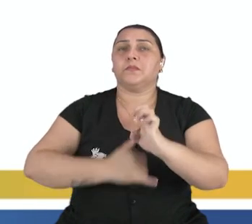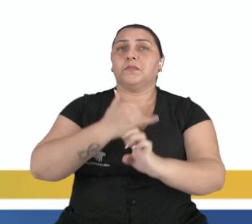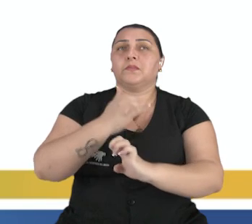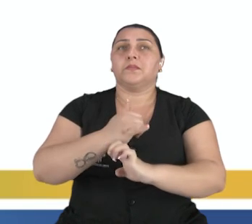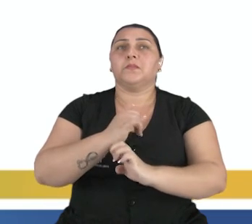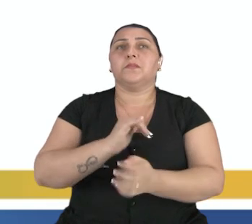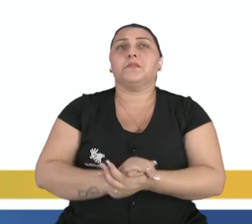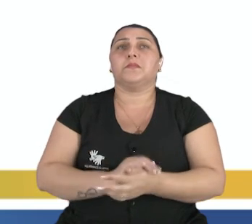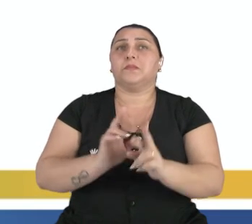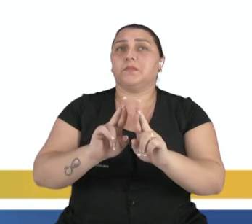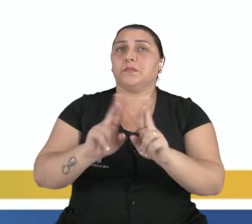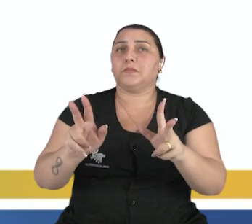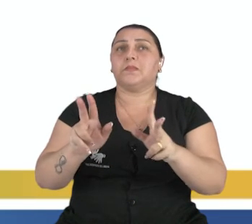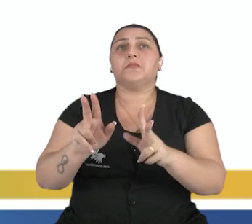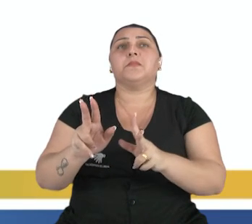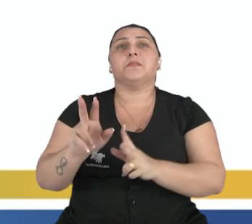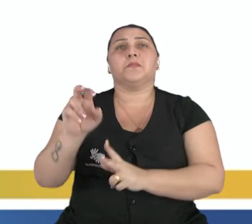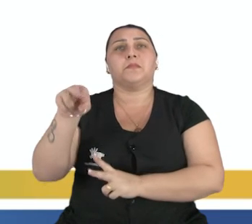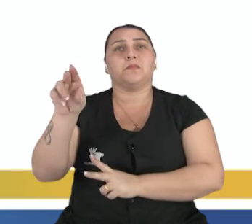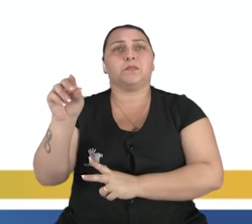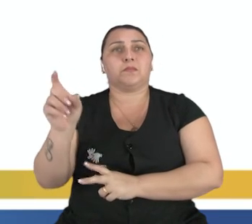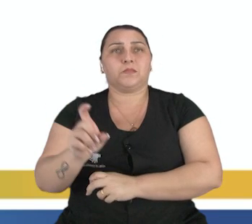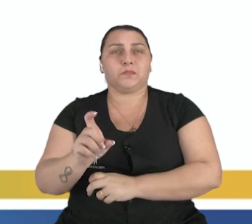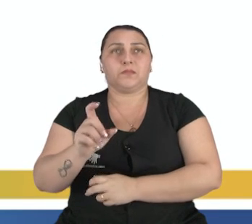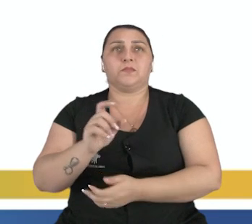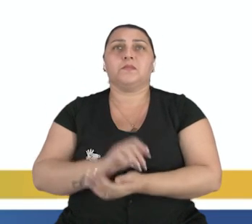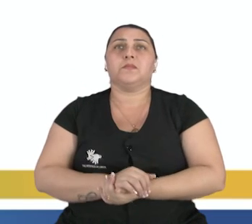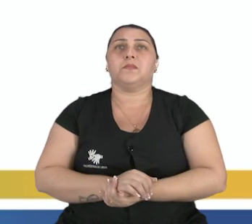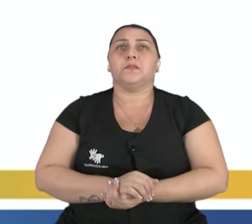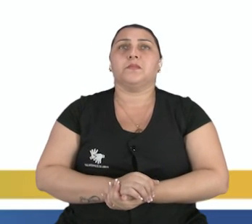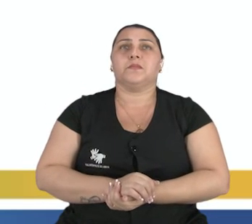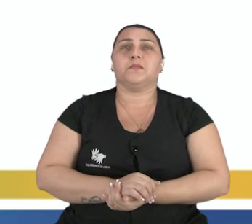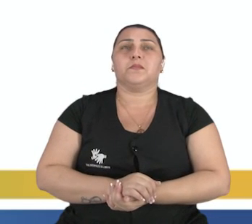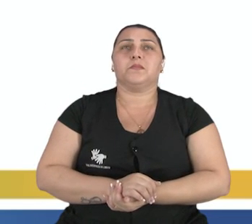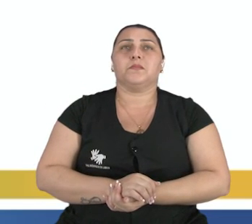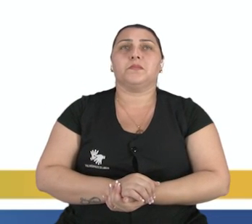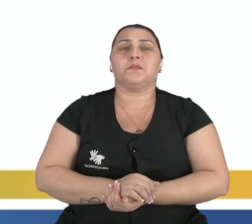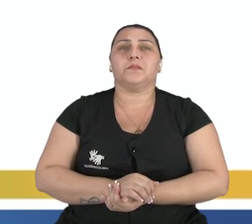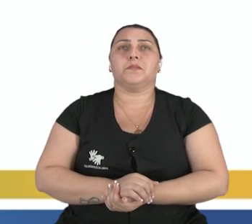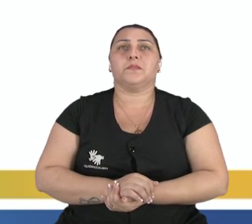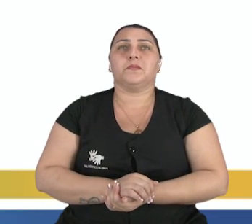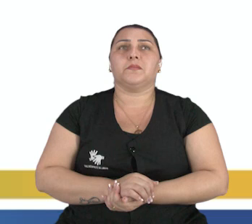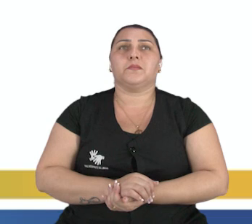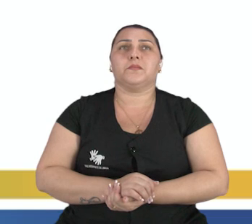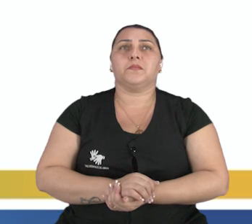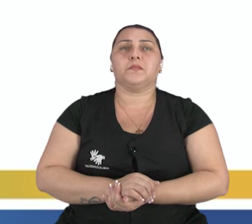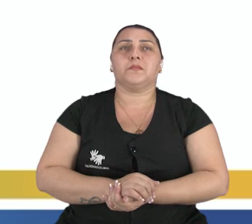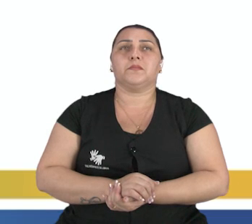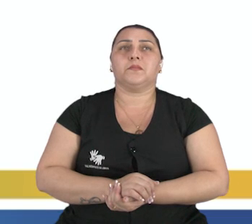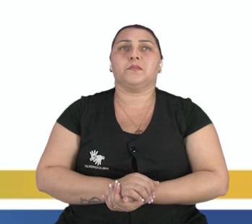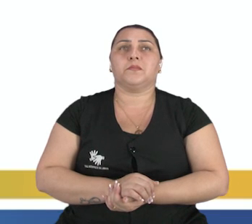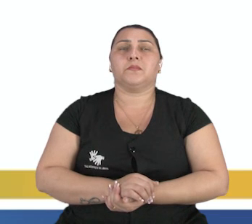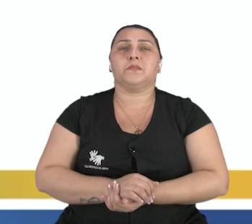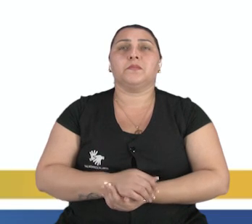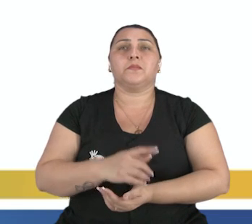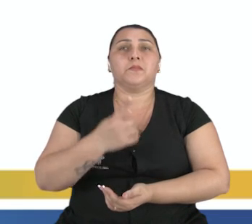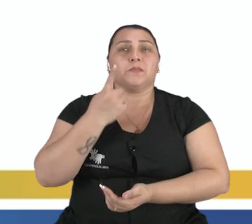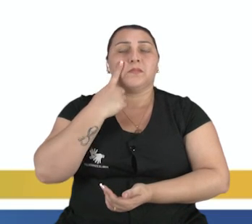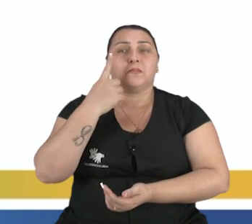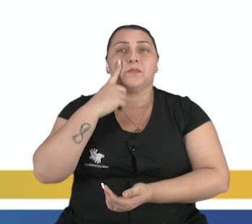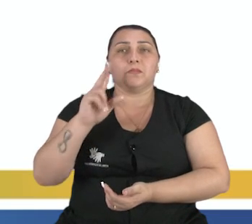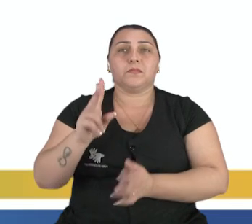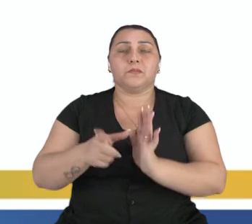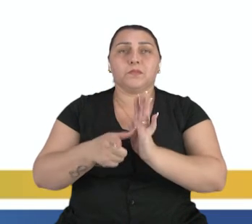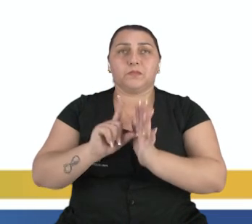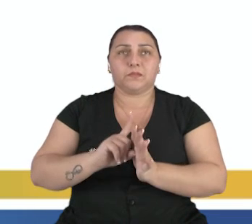dele. Então, nós temos a diferença, como já foi observado anteriormente. Aqui nós temos, a gente pega o